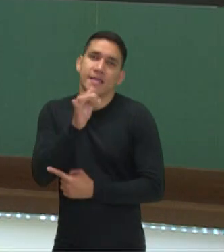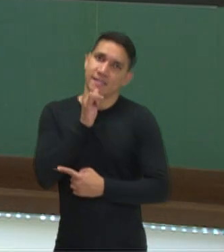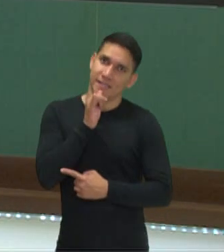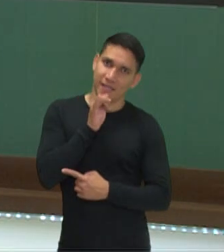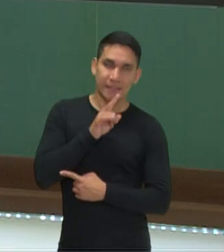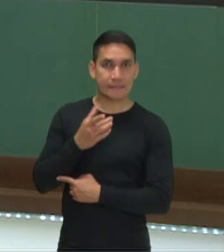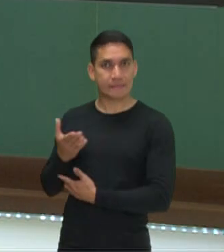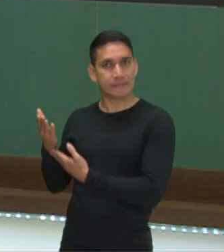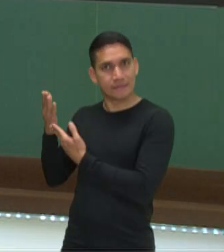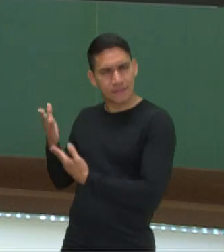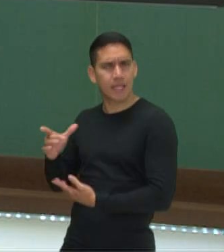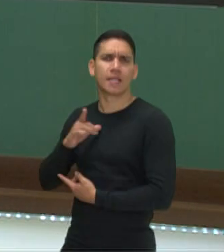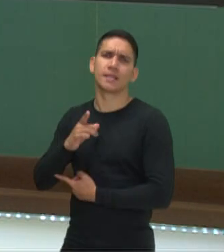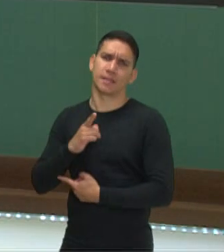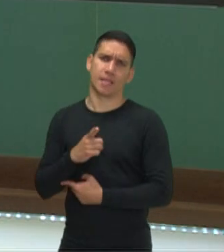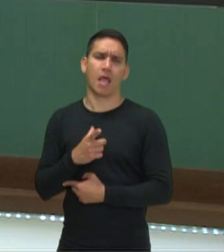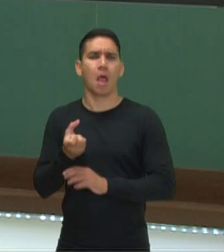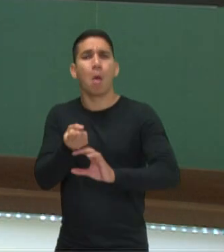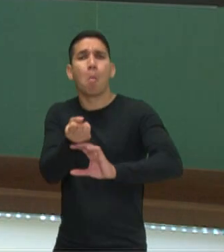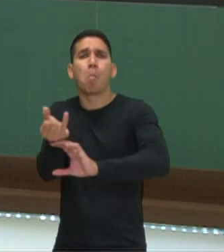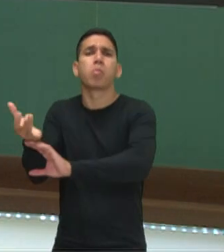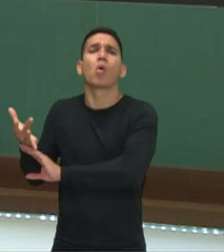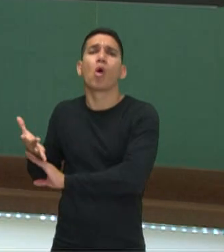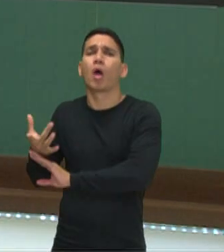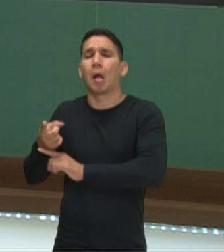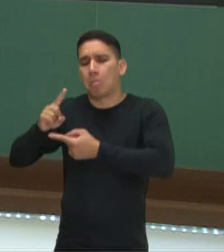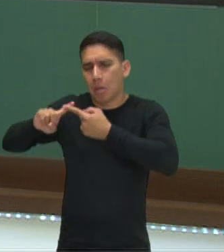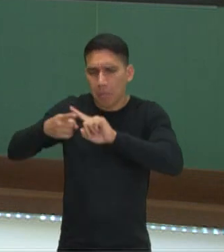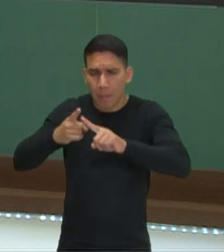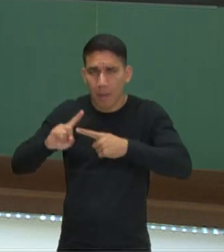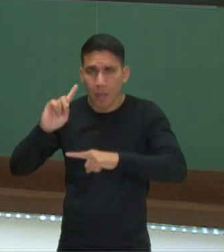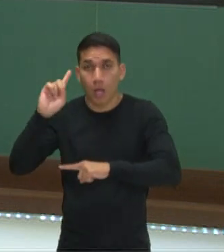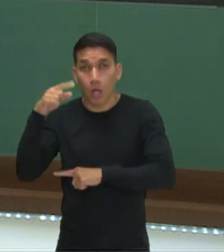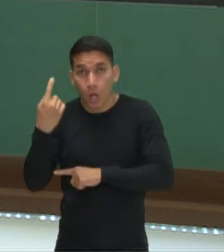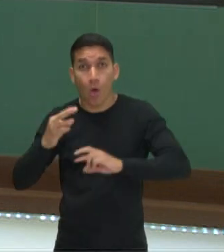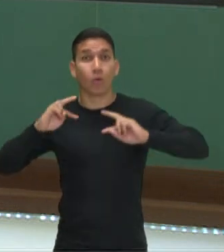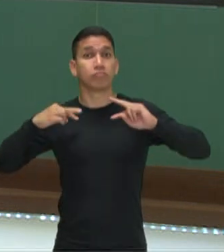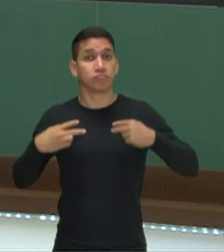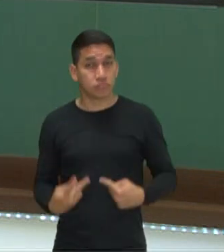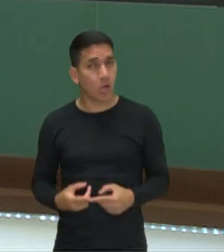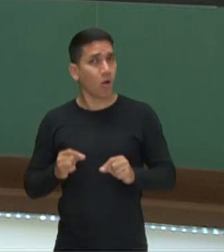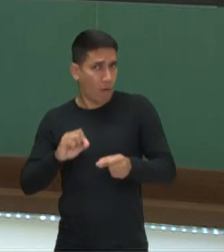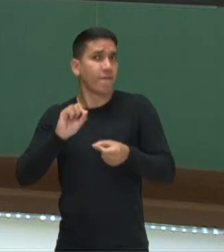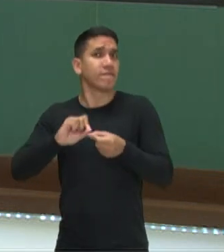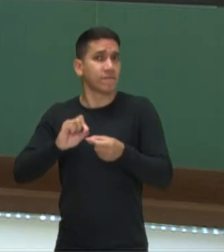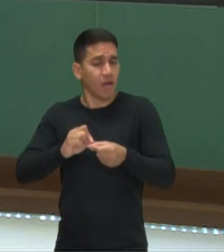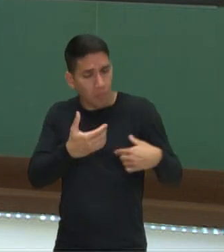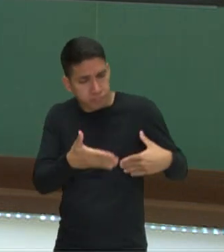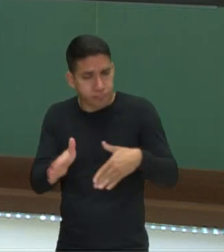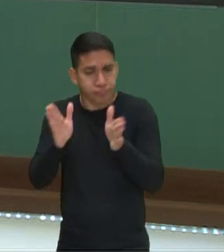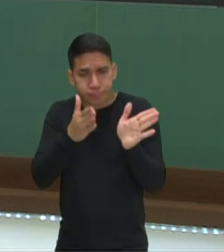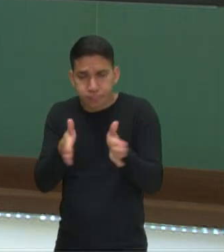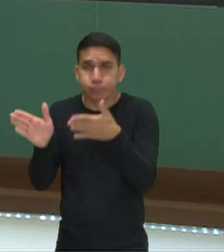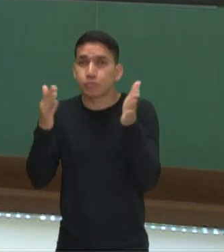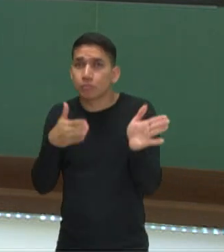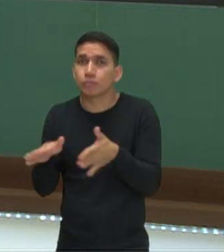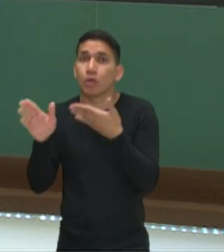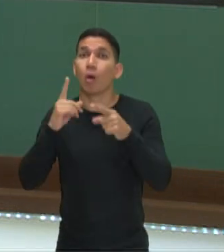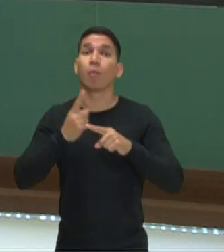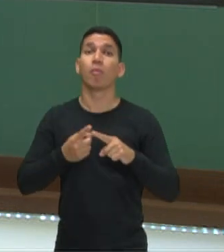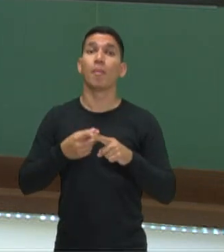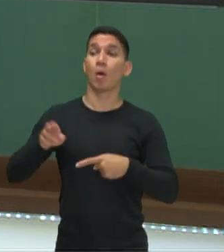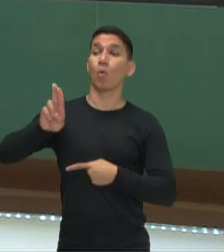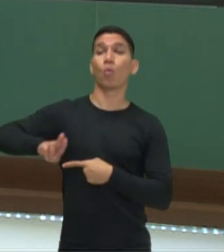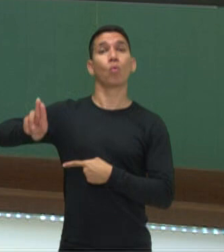exemplos de polímeros sintéticos que nós humanos nós produzimos porque nós